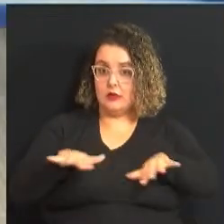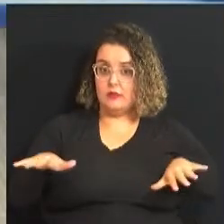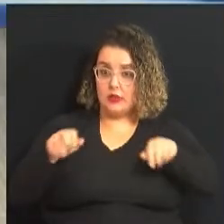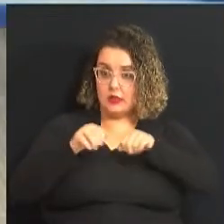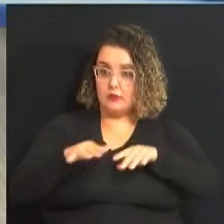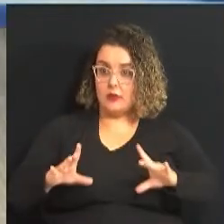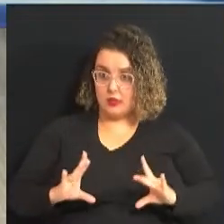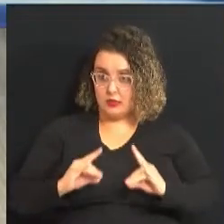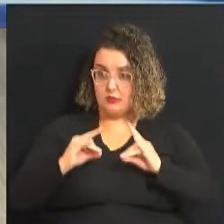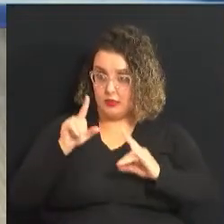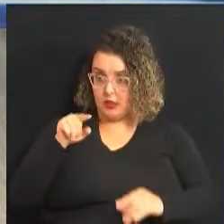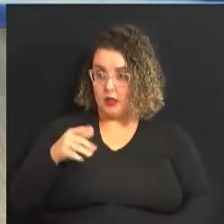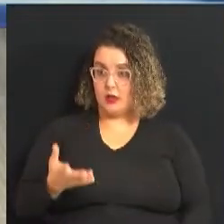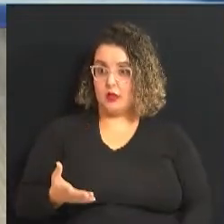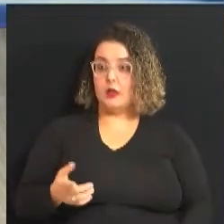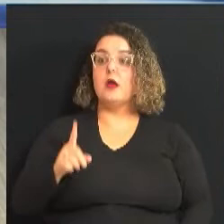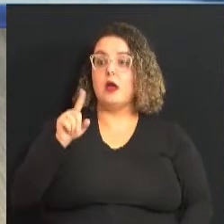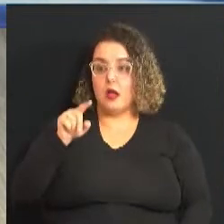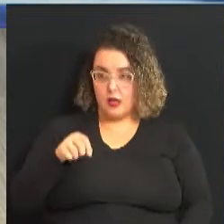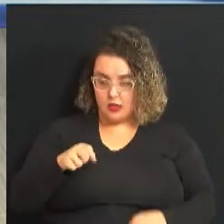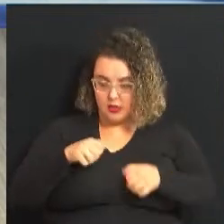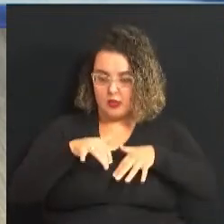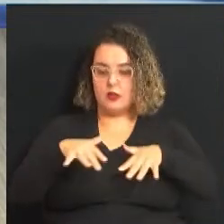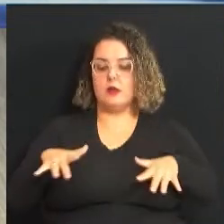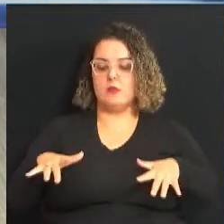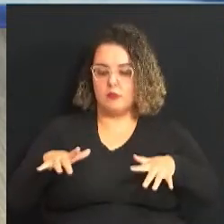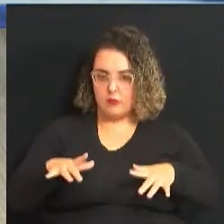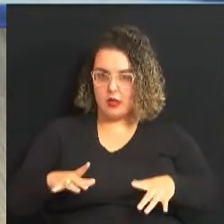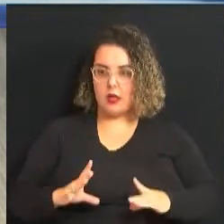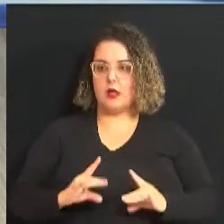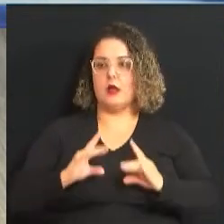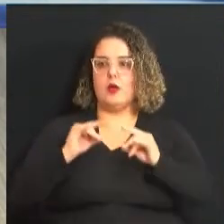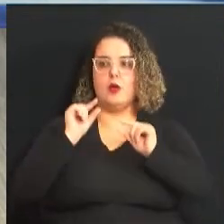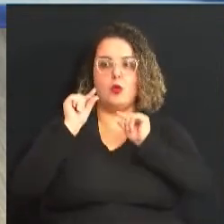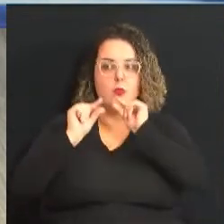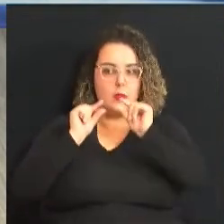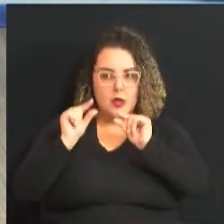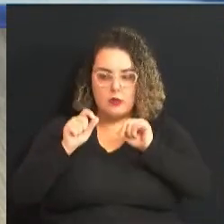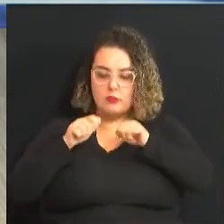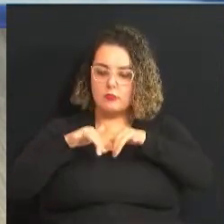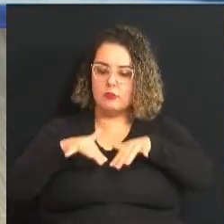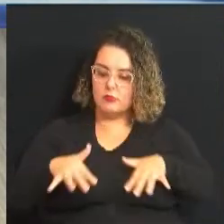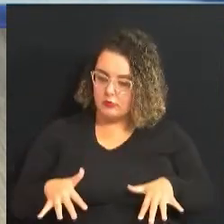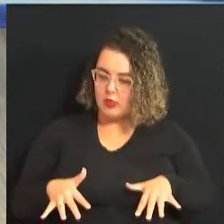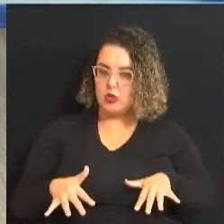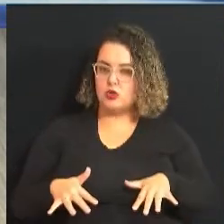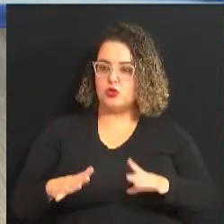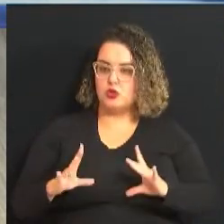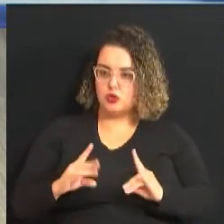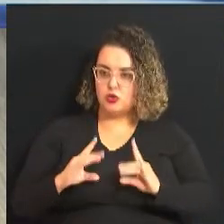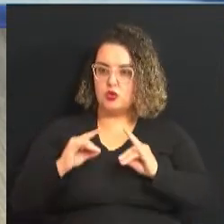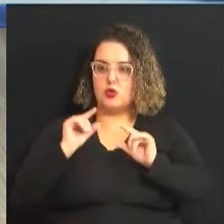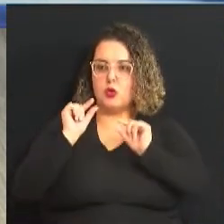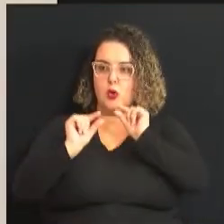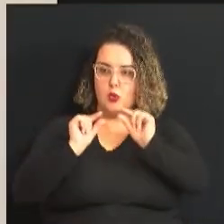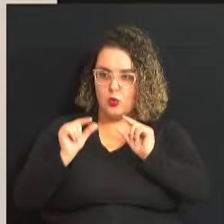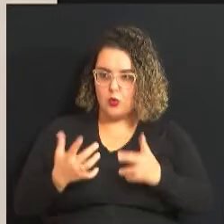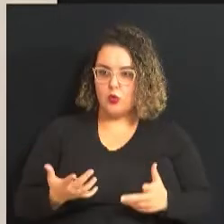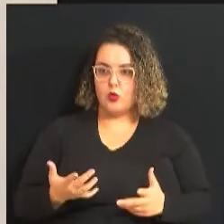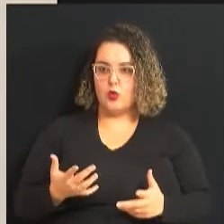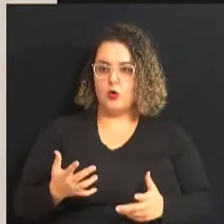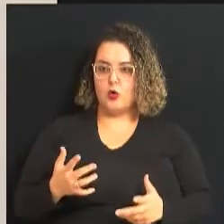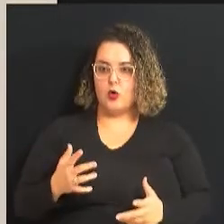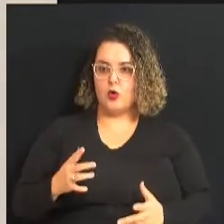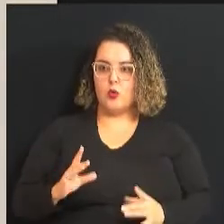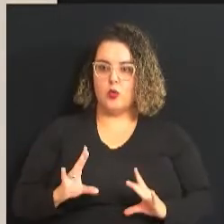que funciona? Ele libera isso, ele libera pequenas quantidades de hormônio aos poucos. O hormônio ele